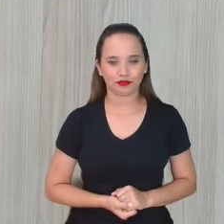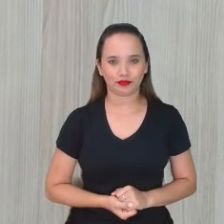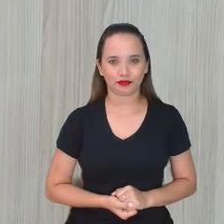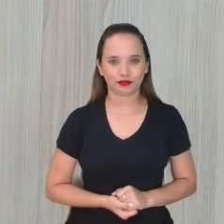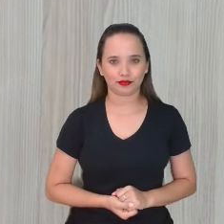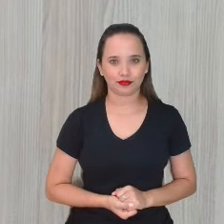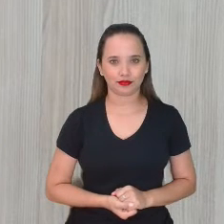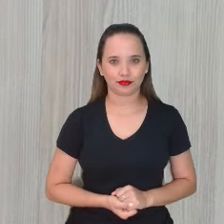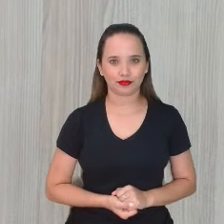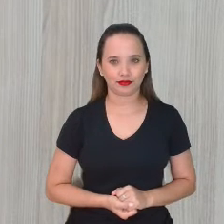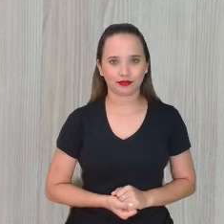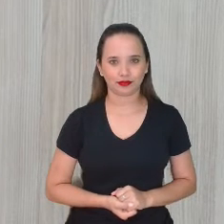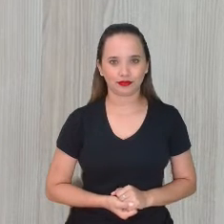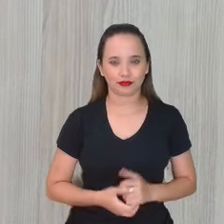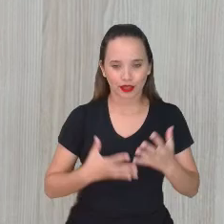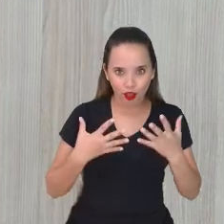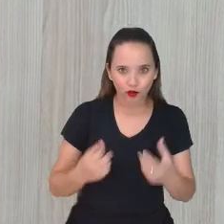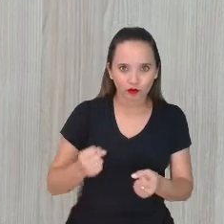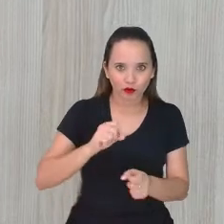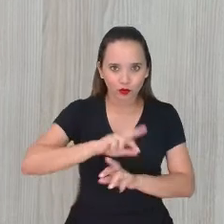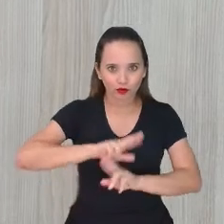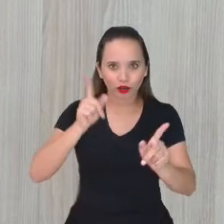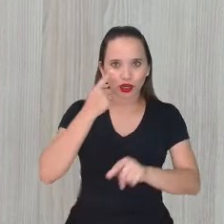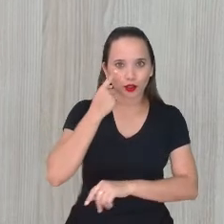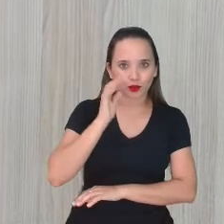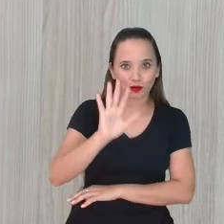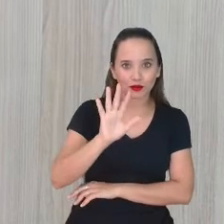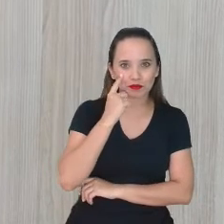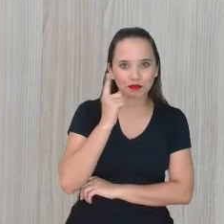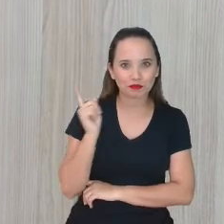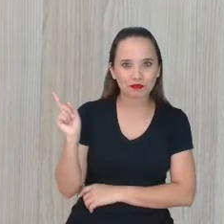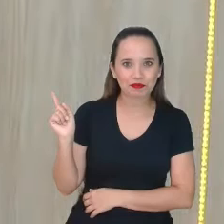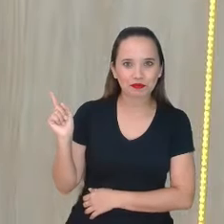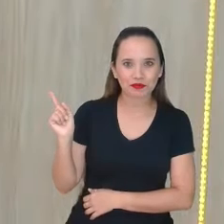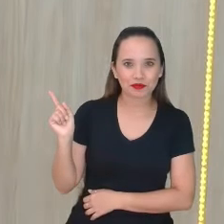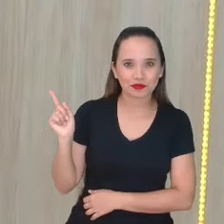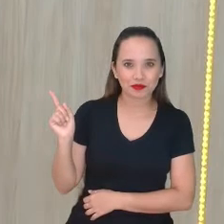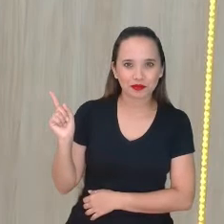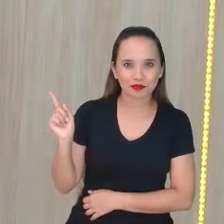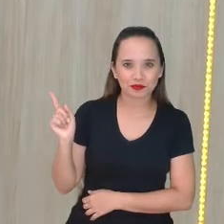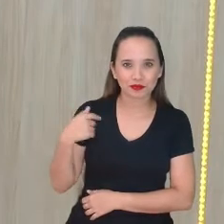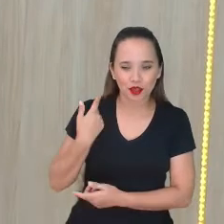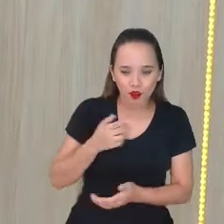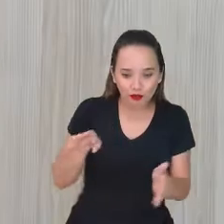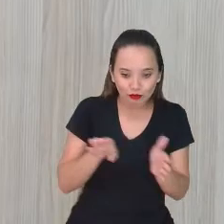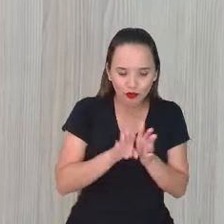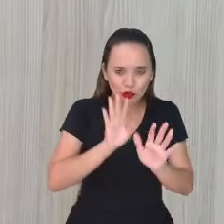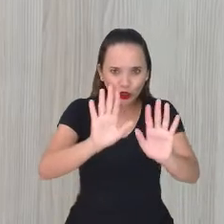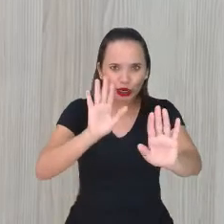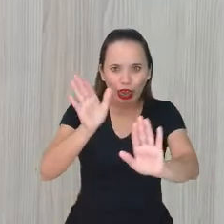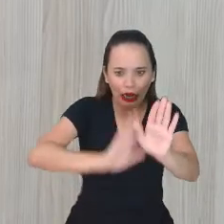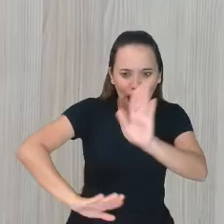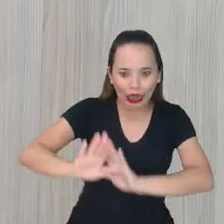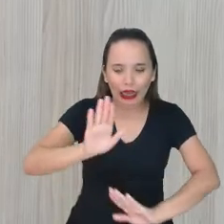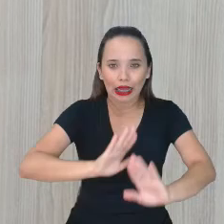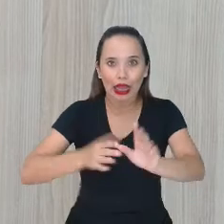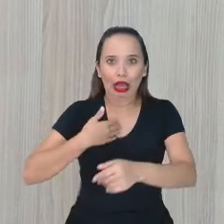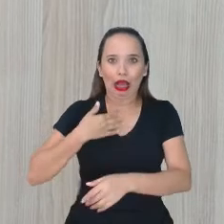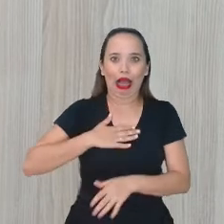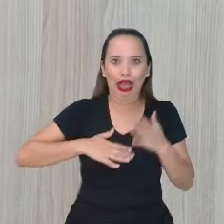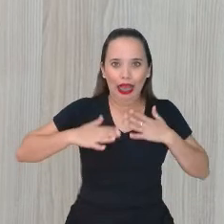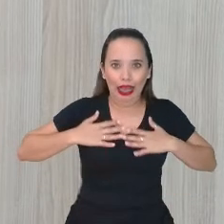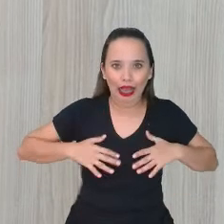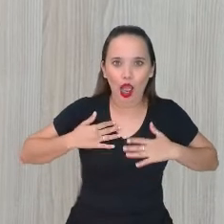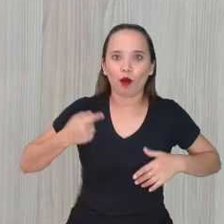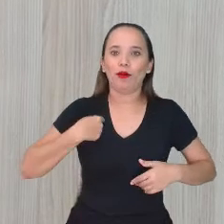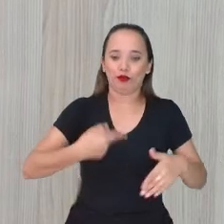professor? Não. Vamos fazer diferente, viu? Daqui a pouco eu chego aí. Daqui a pouco eu chego aí, viu? Daqui a pouco eu